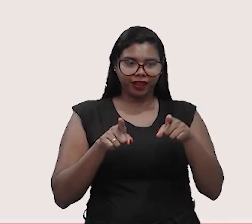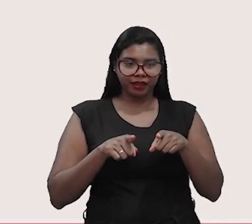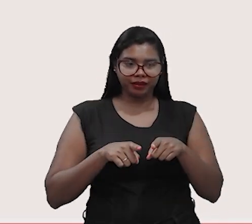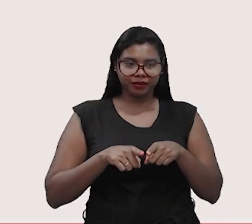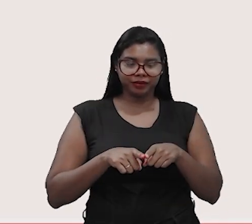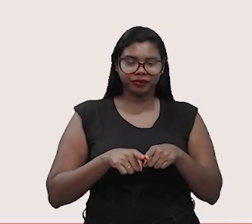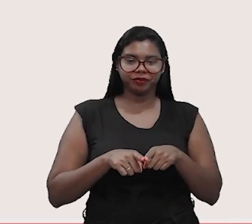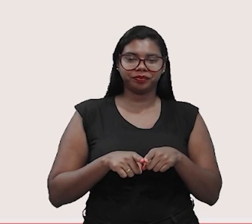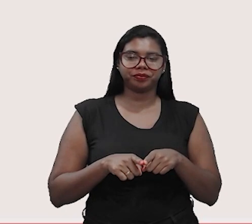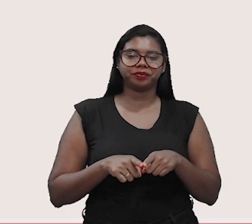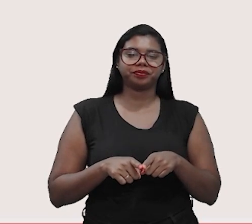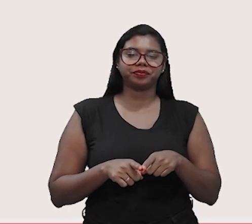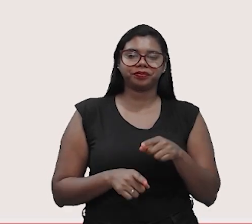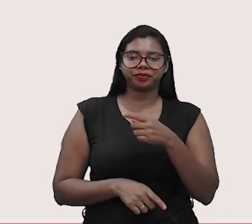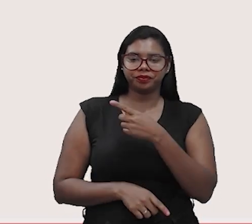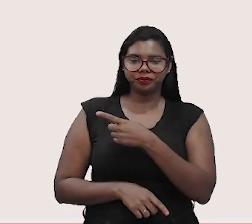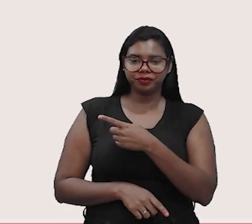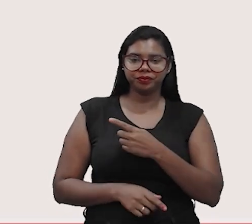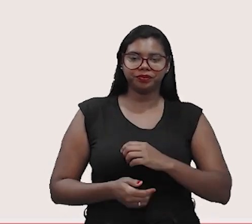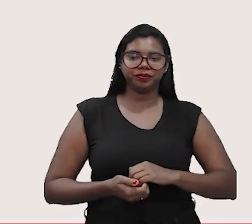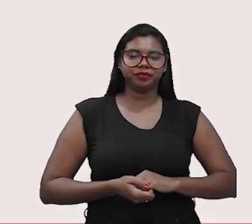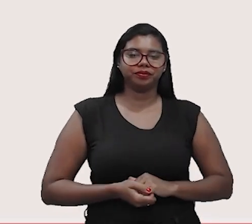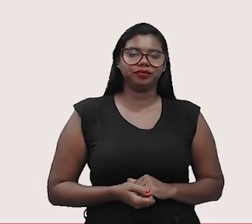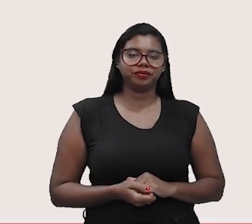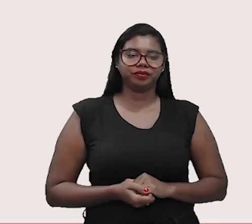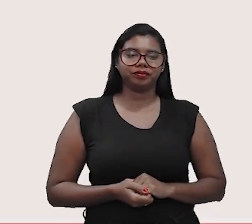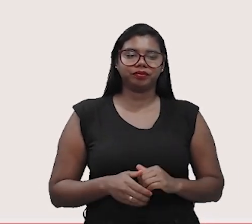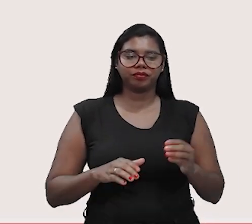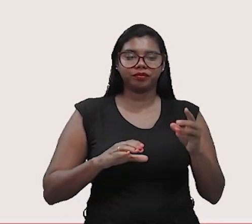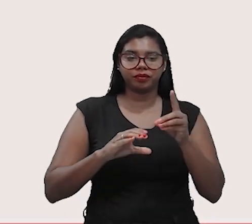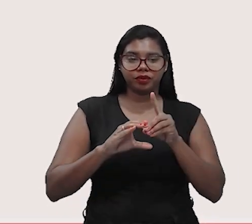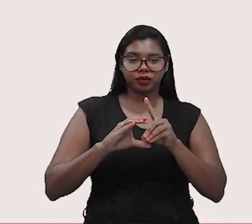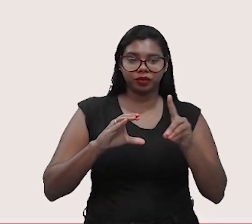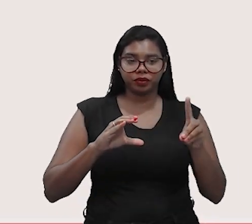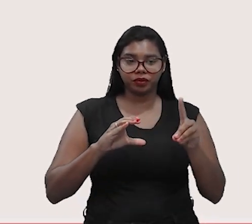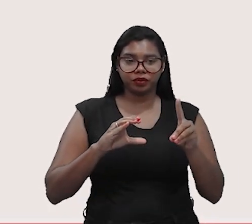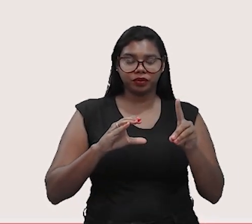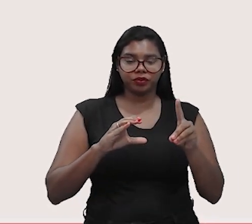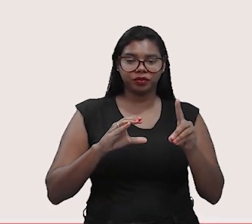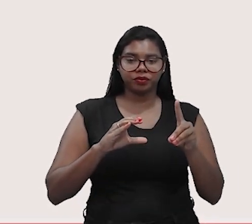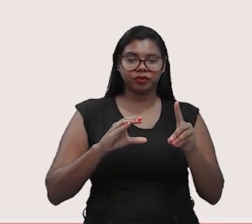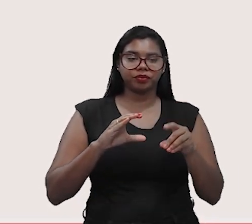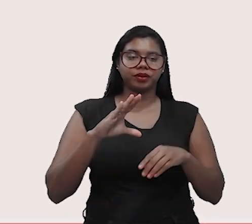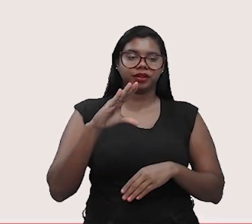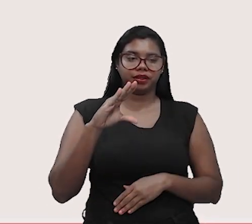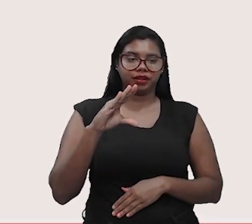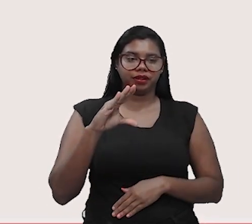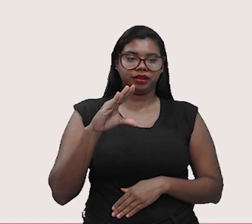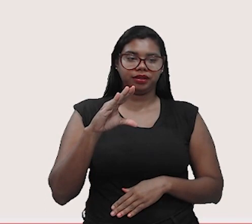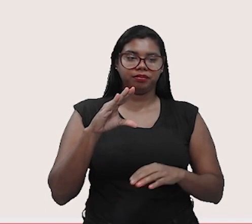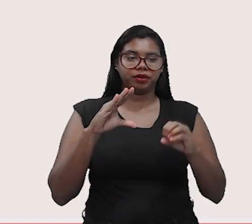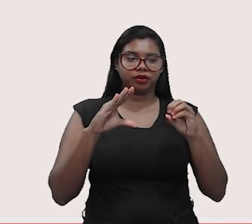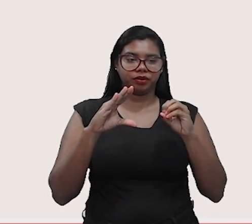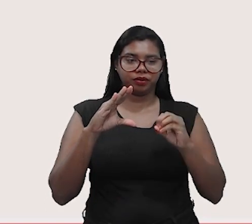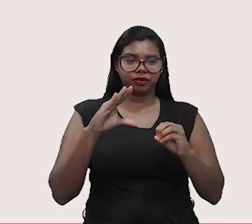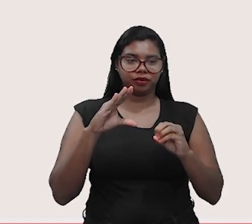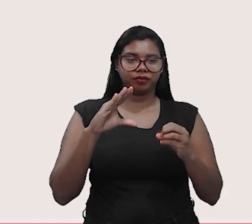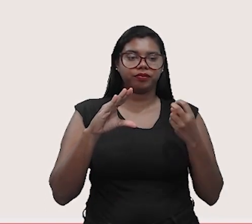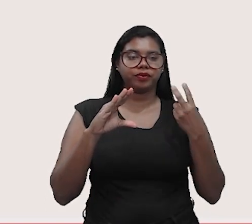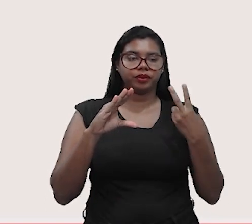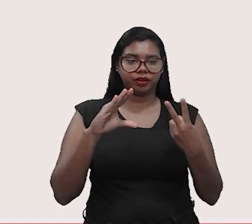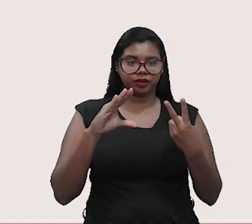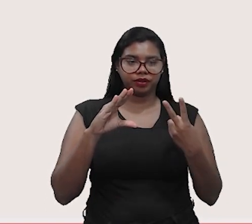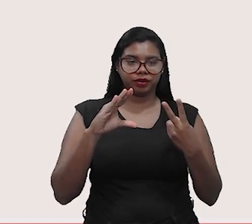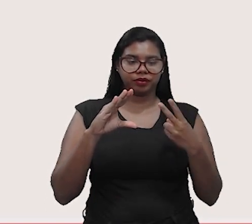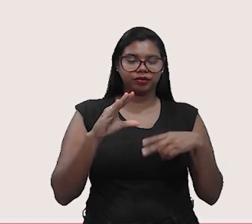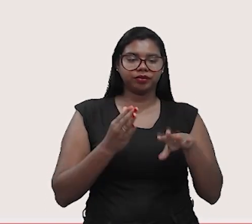baixo, beleza? Observa, quando o delta é maior que zero, a gente sabe que existirão duas raízes reais, ou